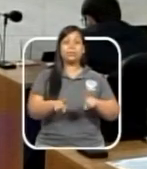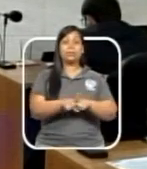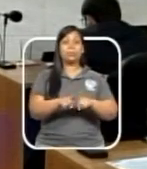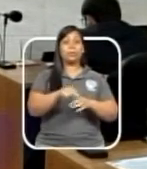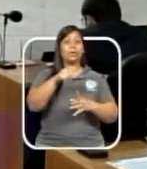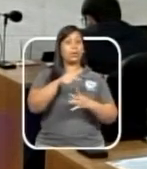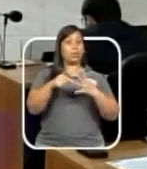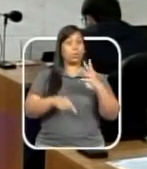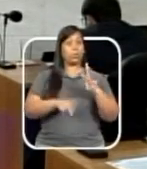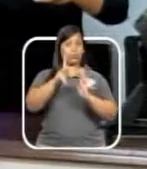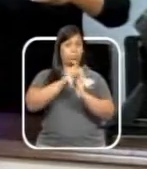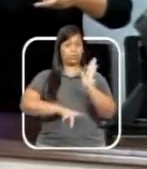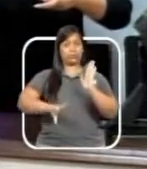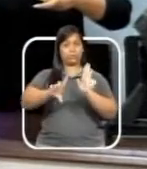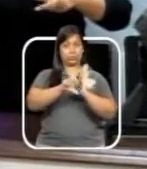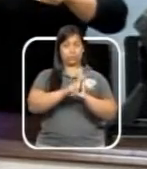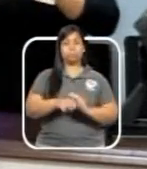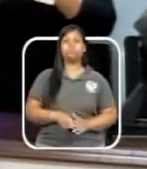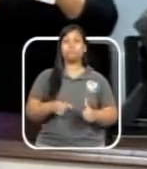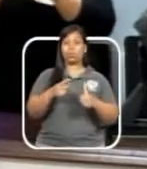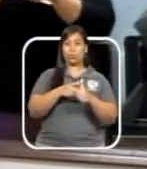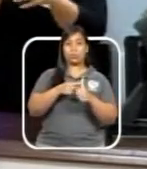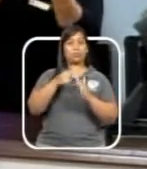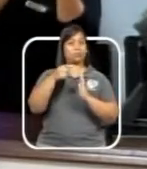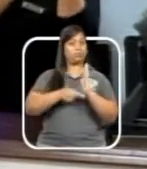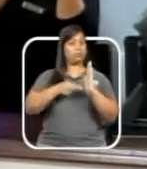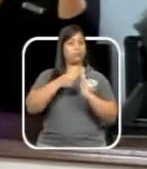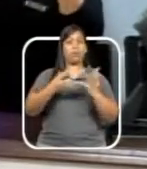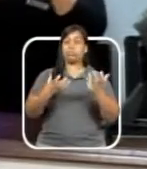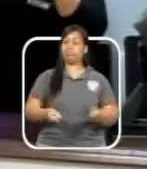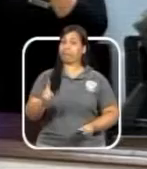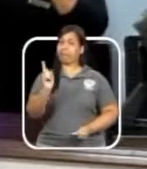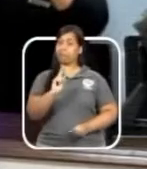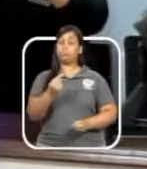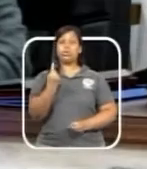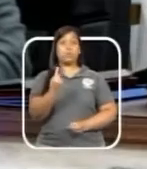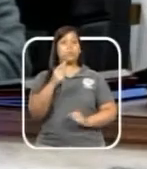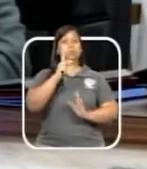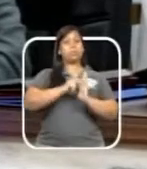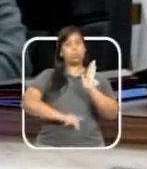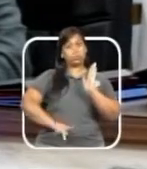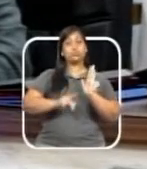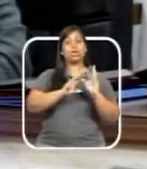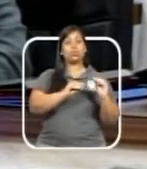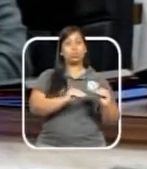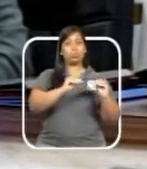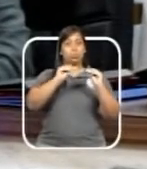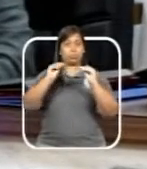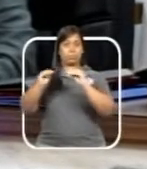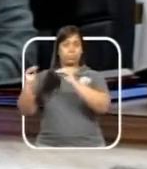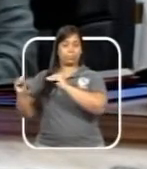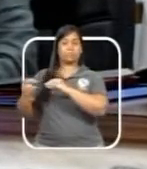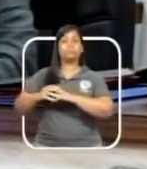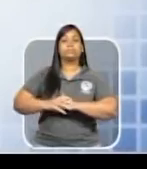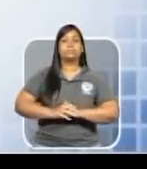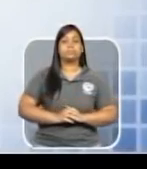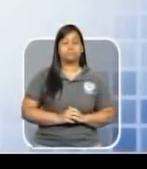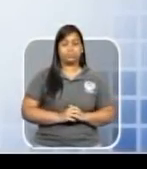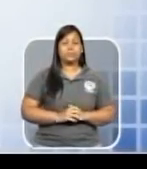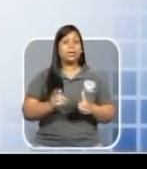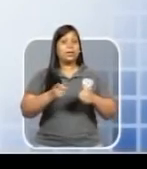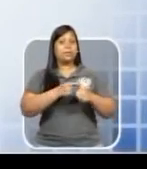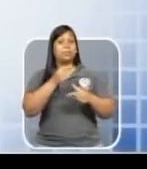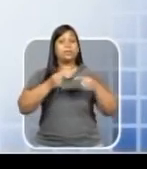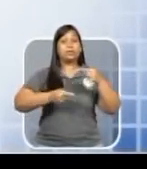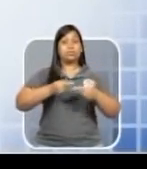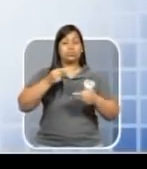4 projetos de lei. Um veto foi rejeitado e um projeto teve a votação adiada. Em